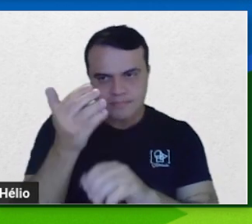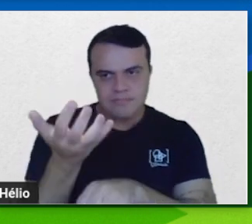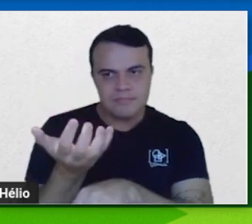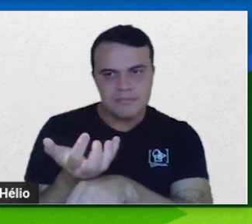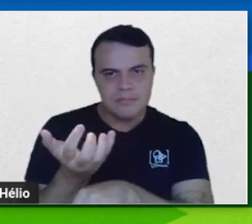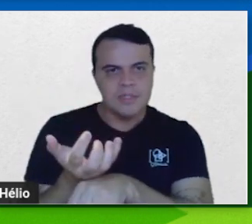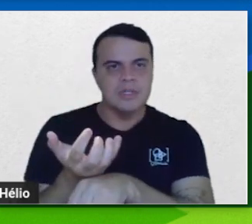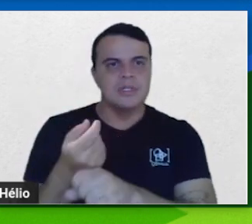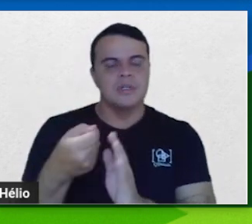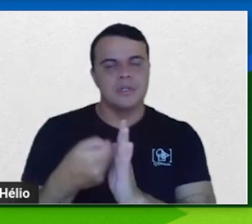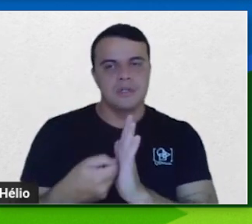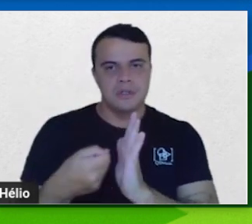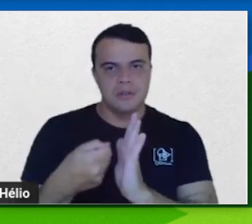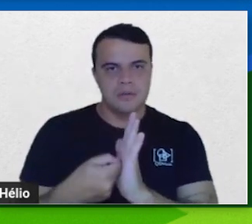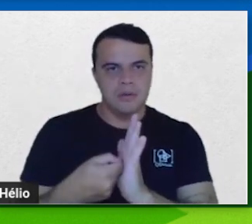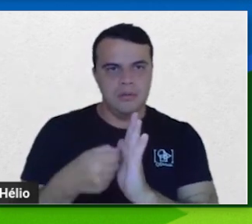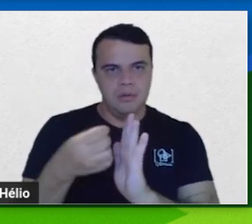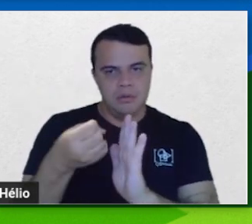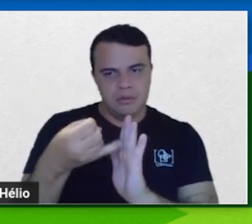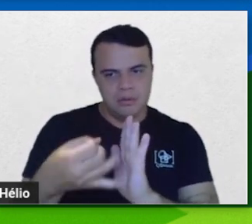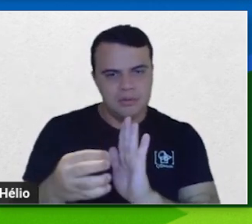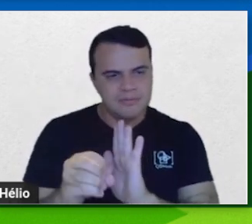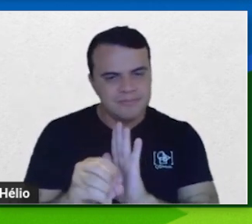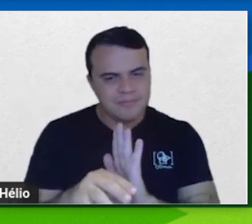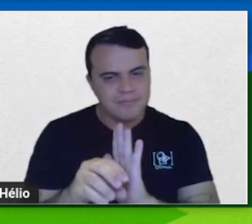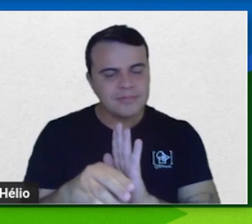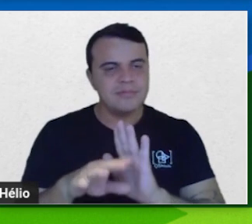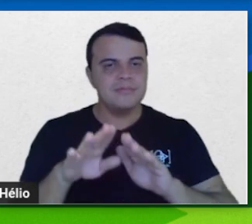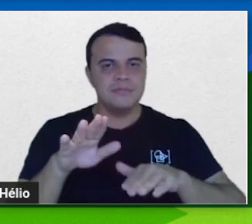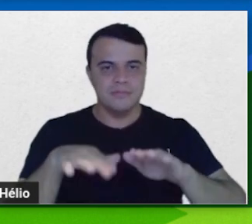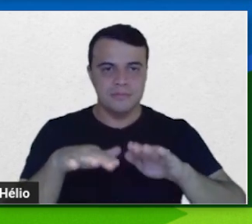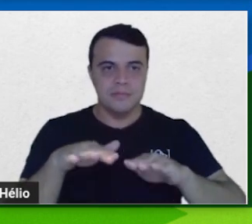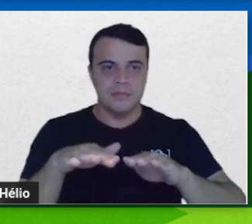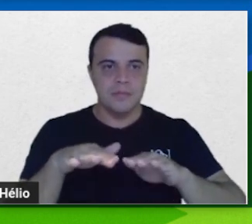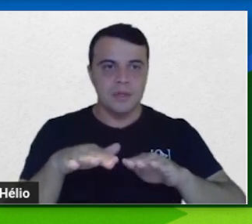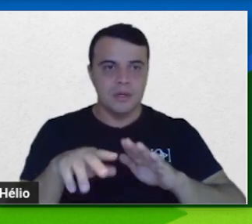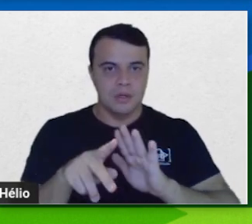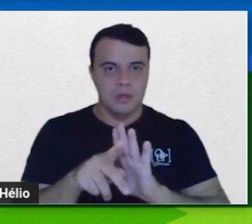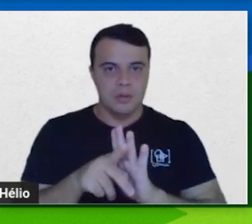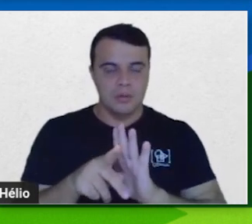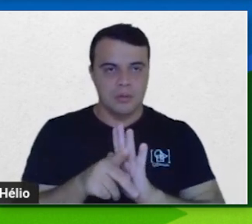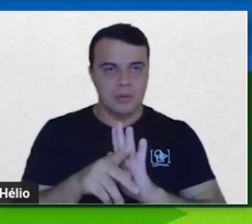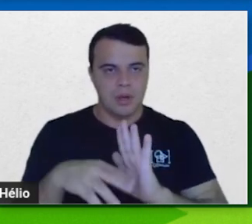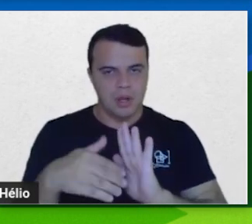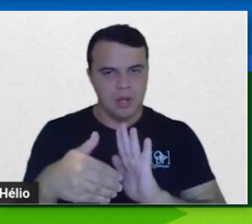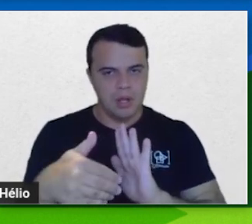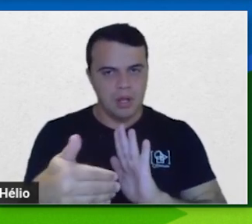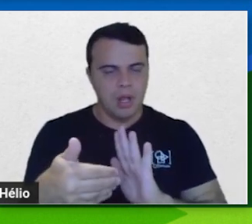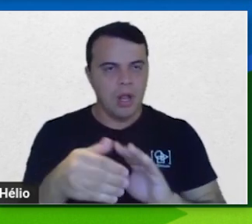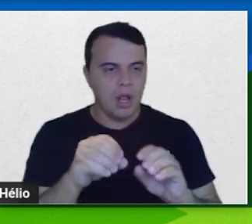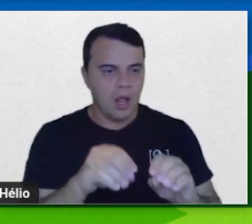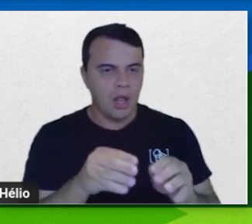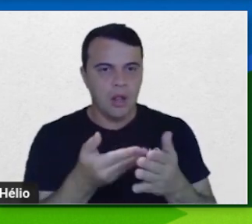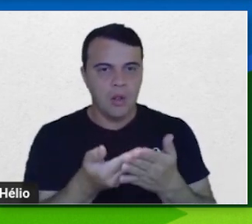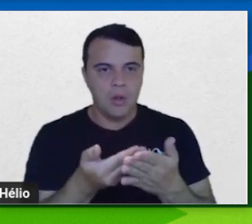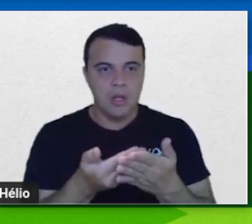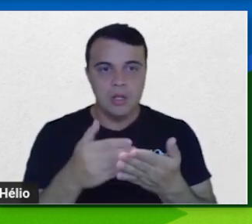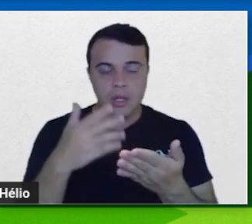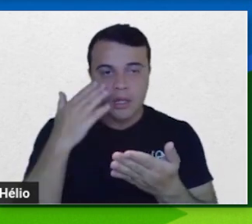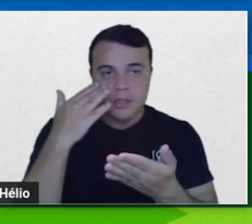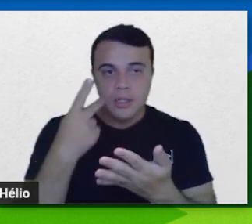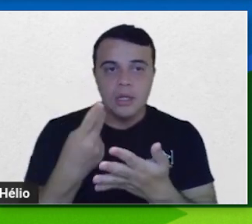disciplina muito rigorosa para ser passado, né, durante as aulas, e